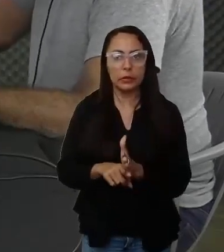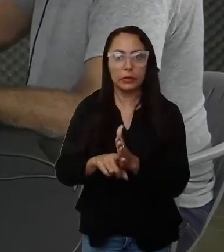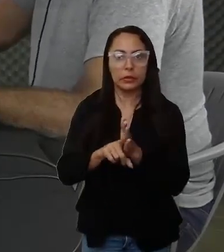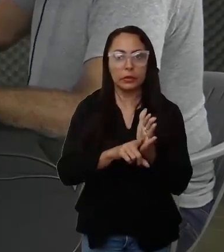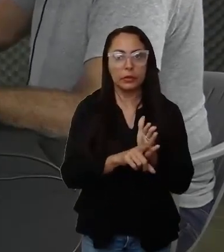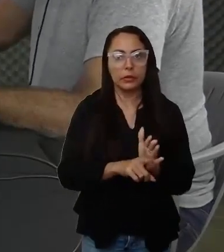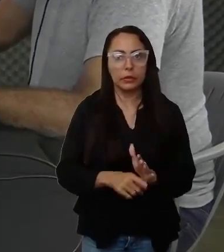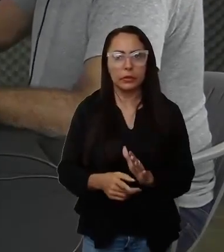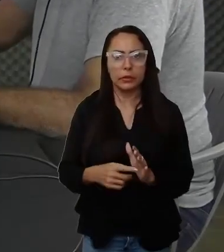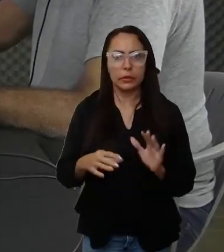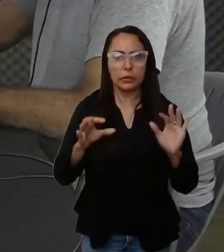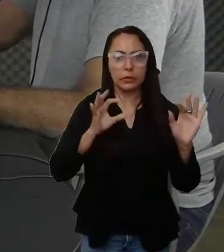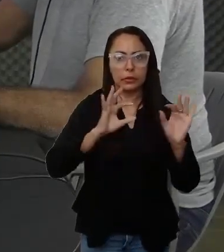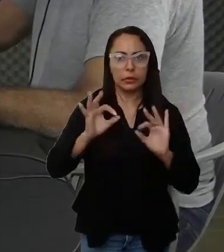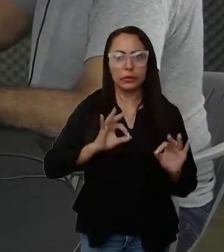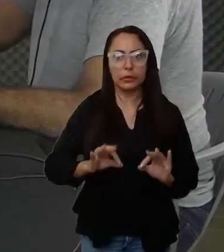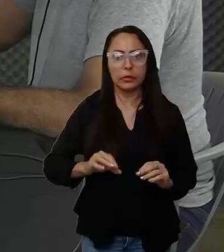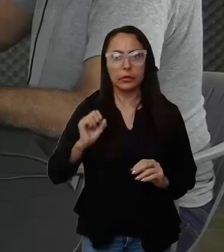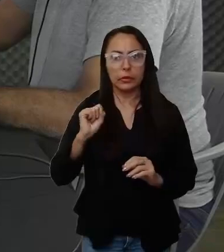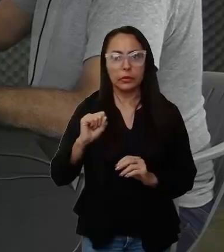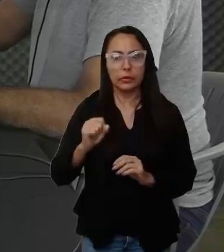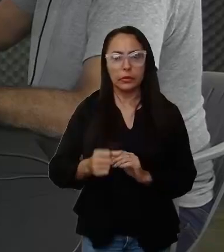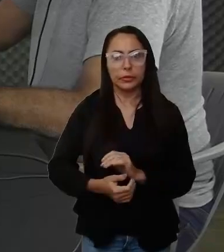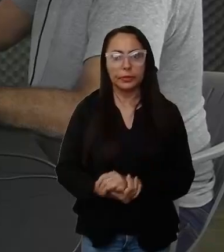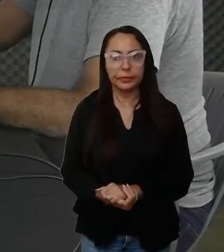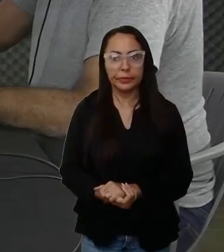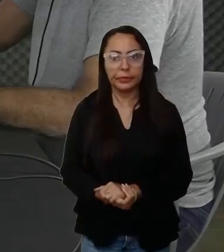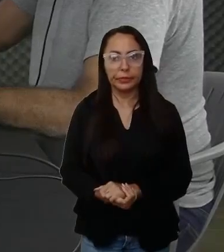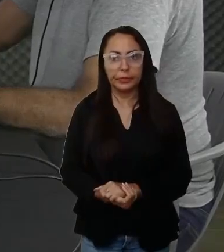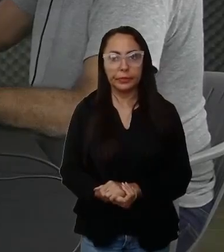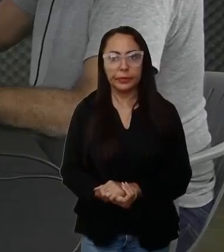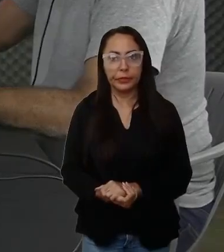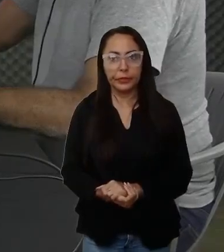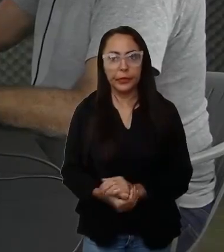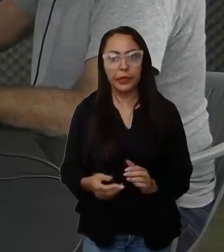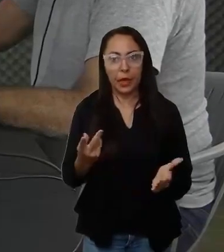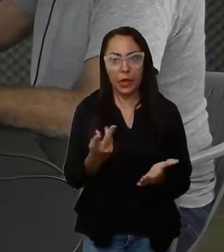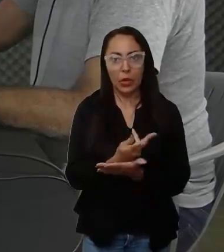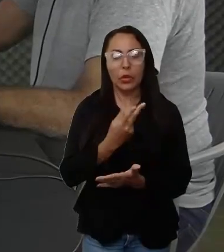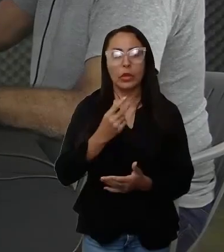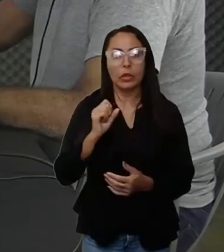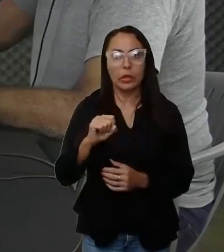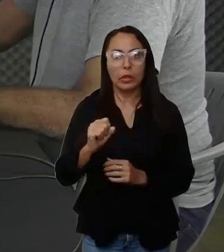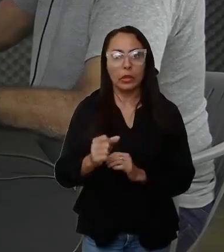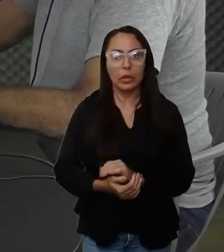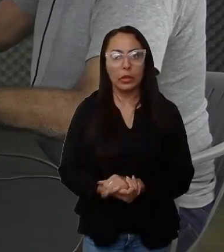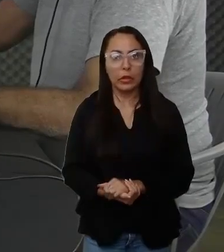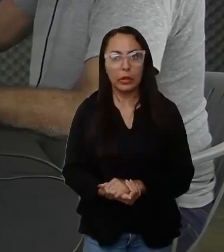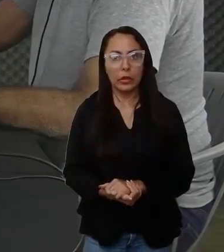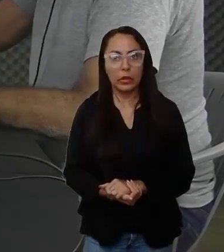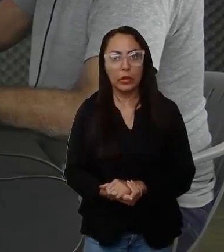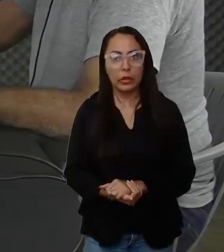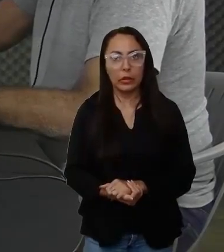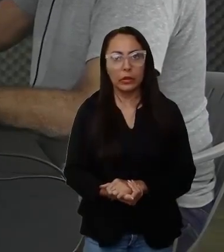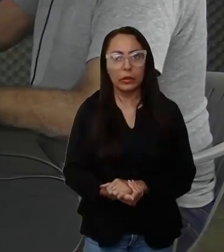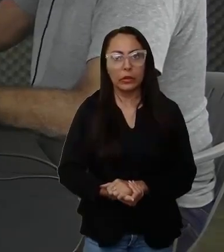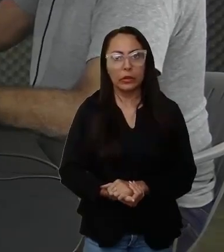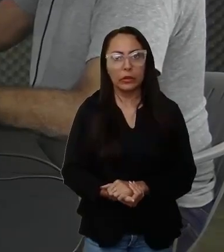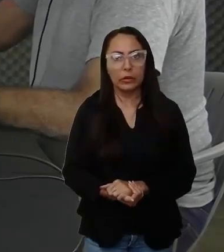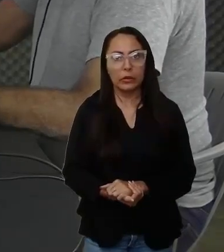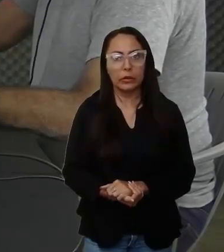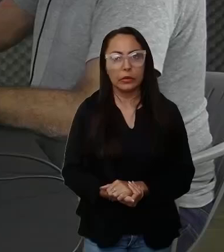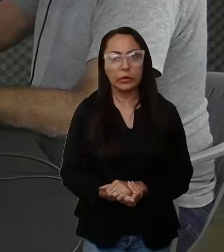estava preparado para esse evento que está acontecendo lá? No sentido de previsões? Sim, no sentido